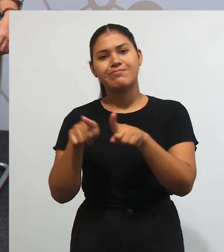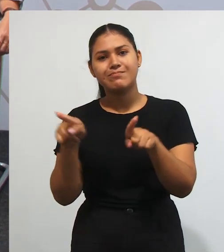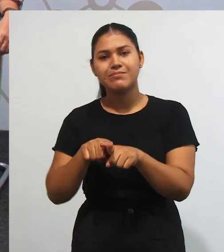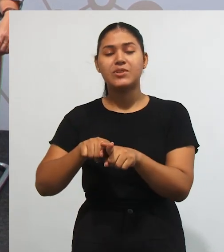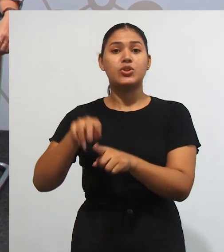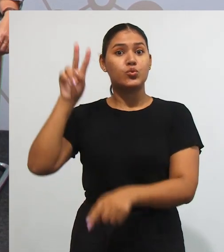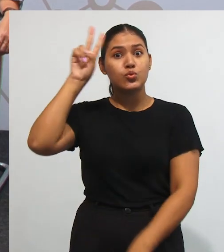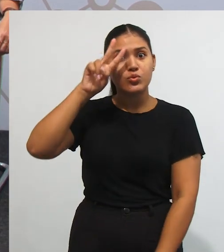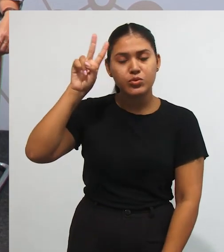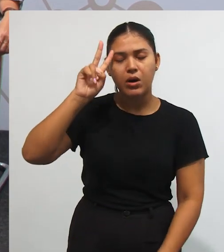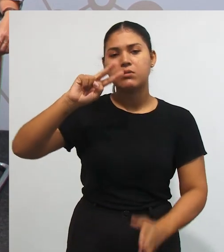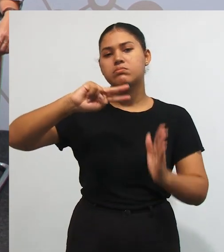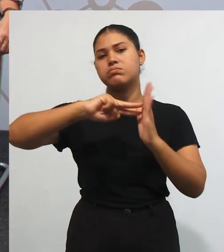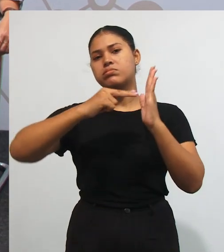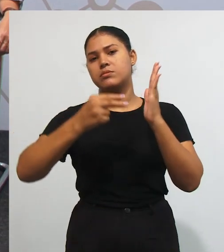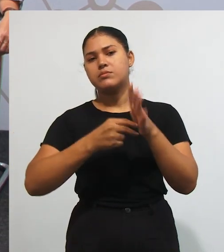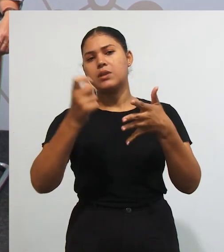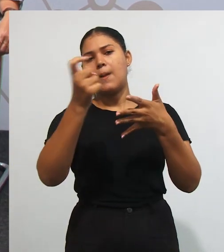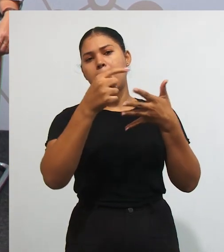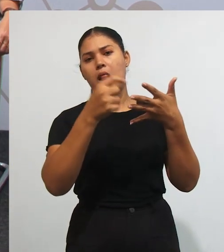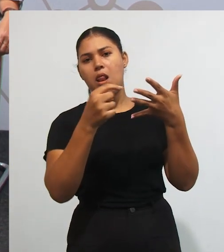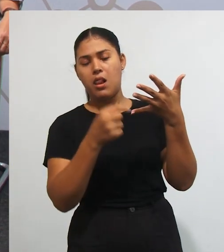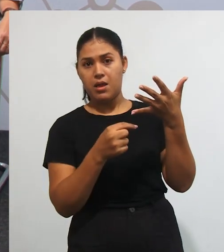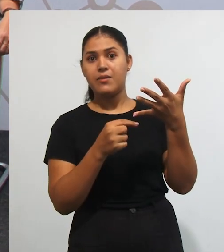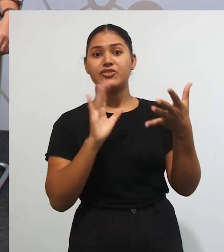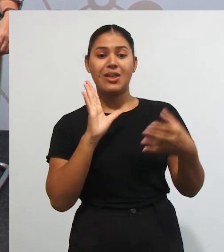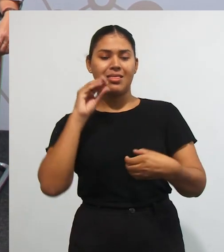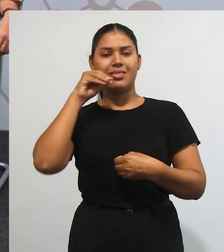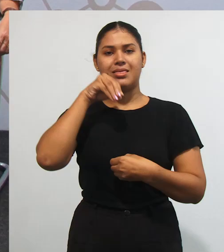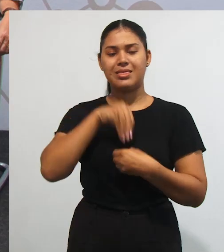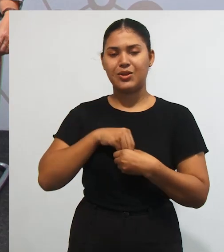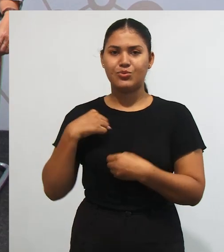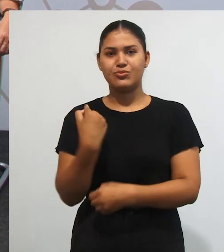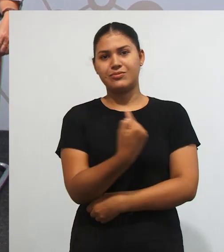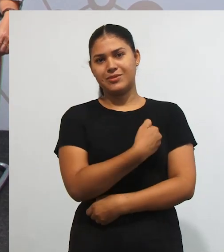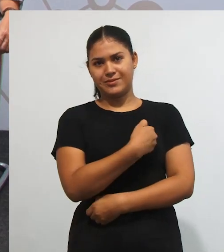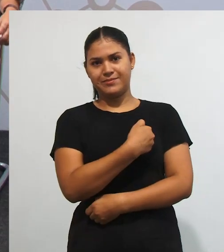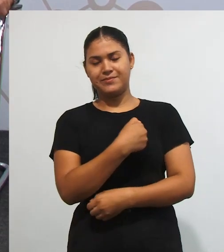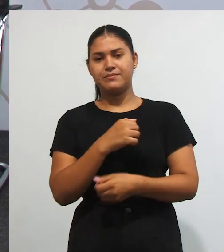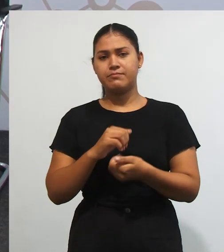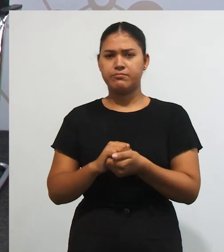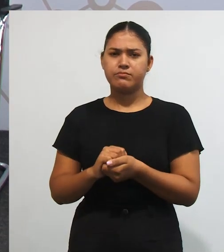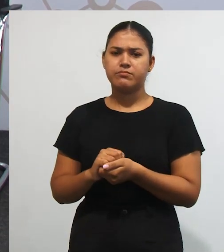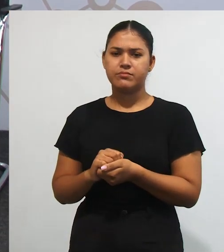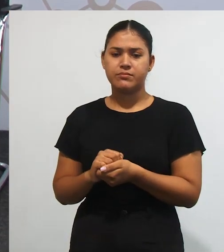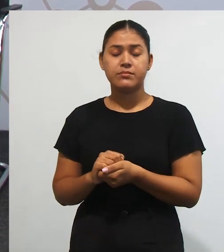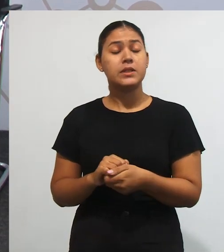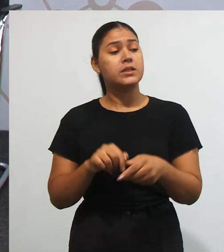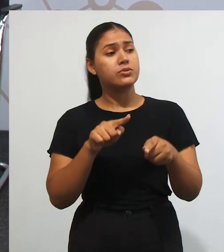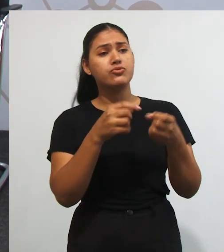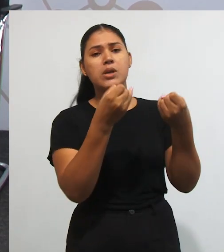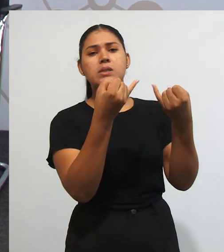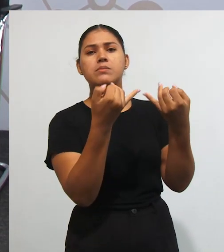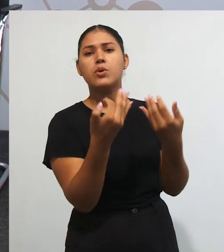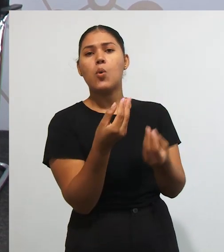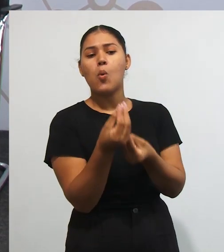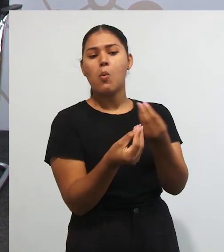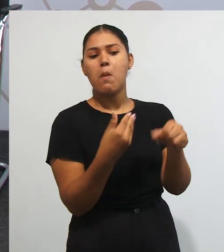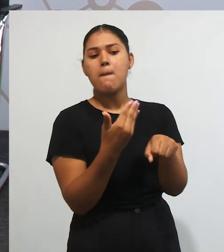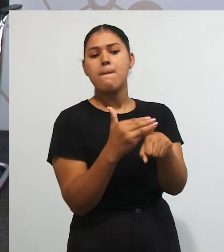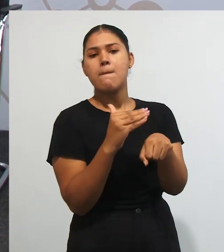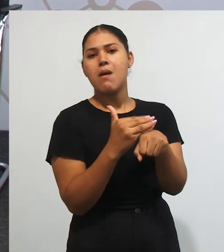o nosso pensamento, e ela nos constitui enquanto seres também sociais. Muito bem, e isso já vai orientando a nossa